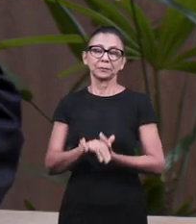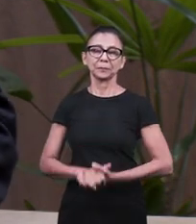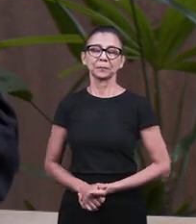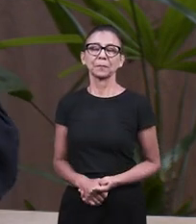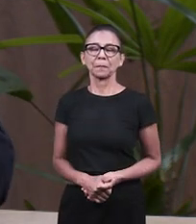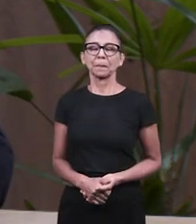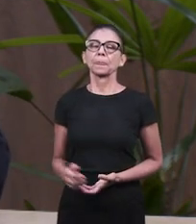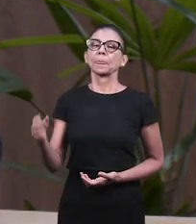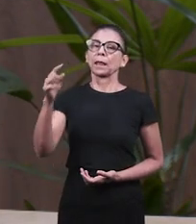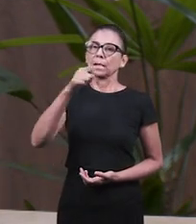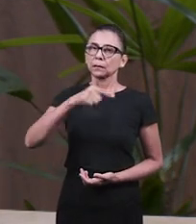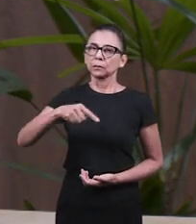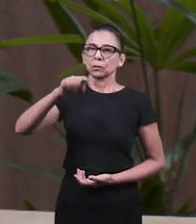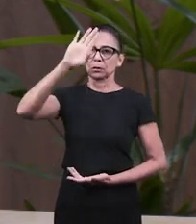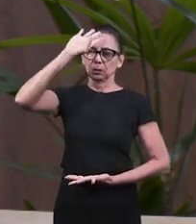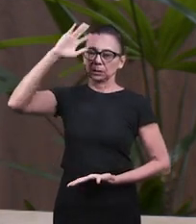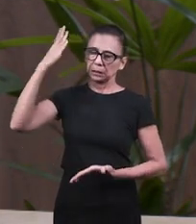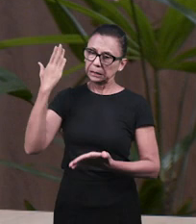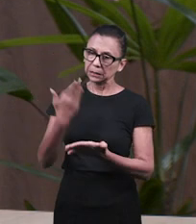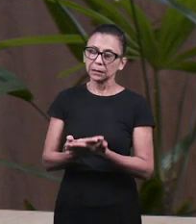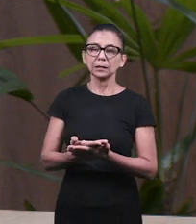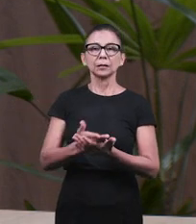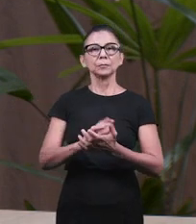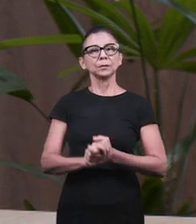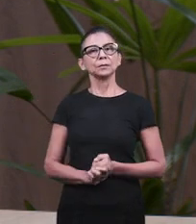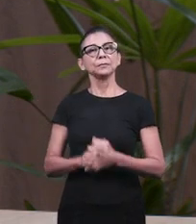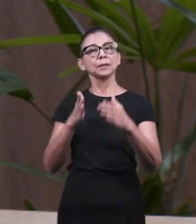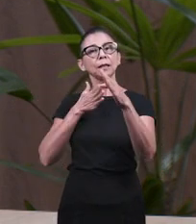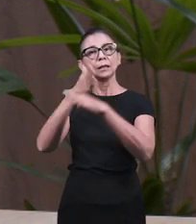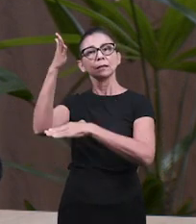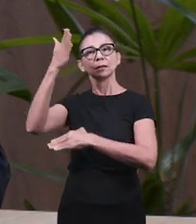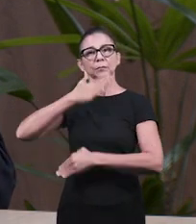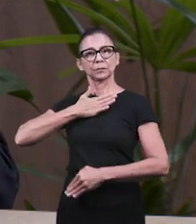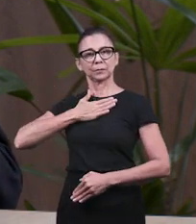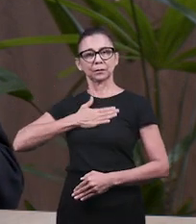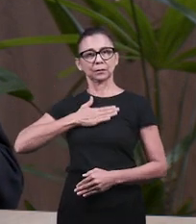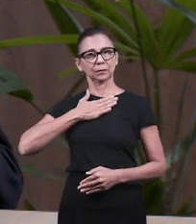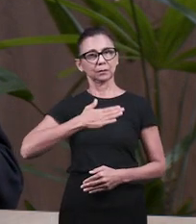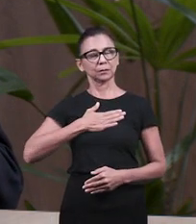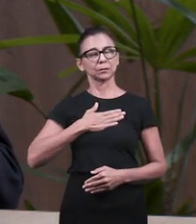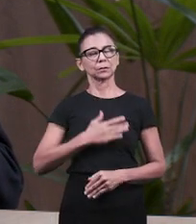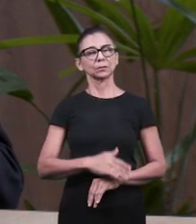Continuando. Porque nós, os que temos crido, entramos no repouso.